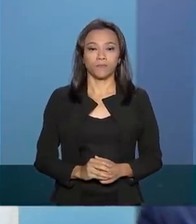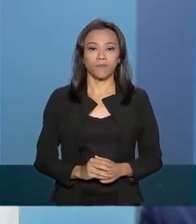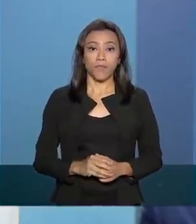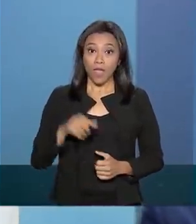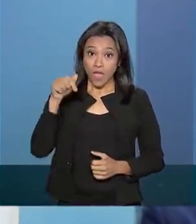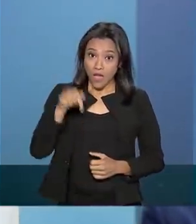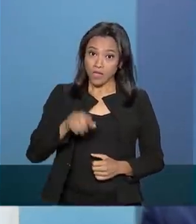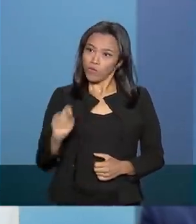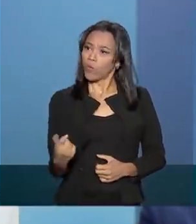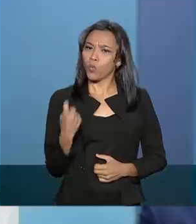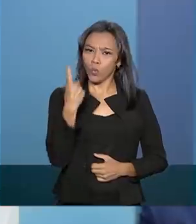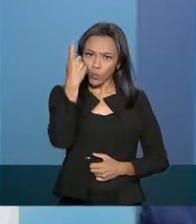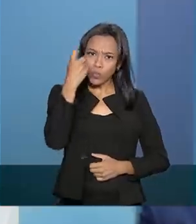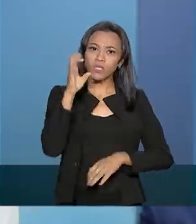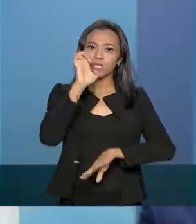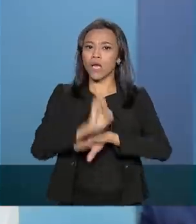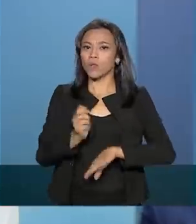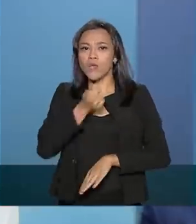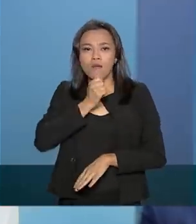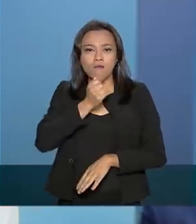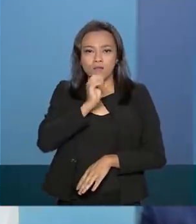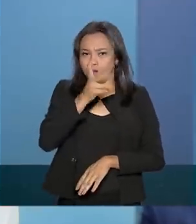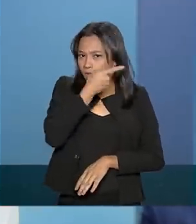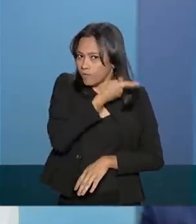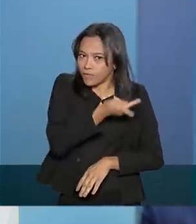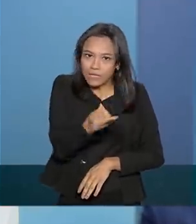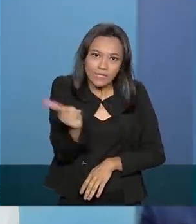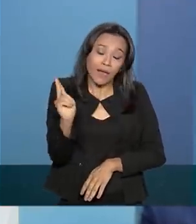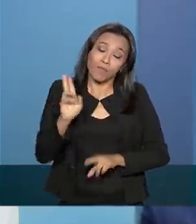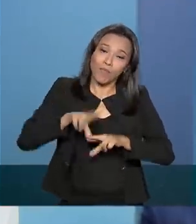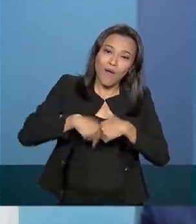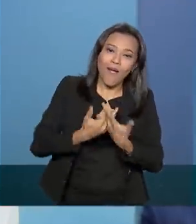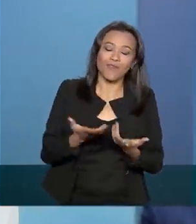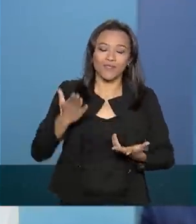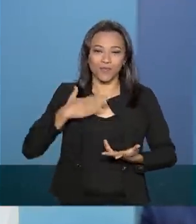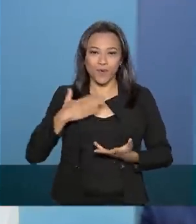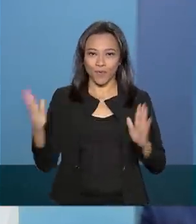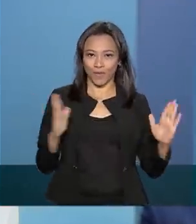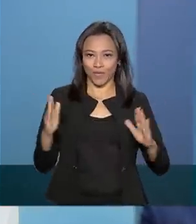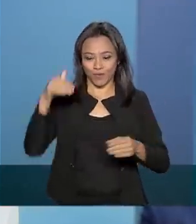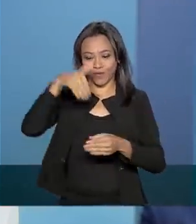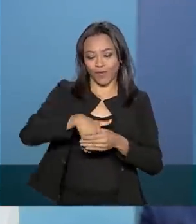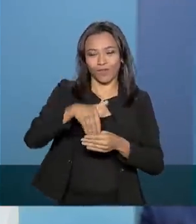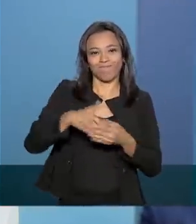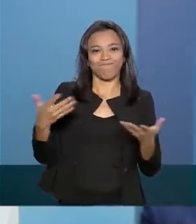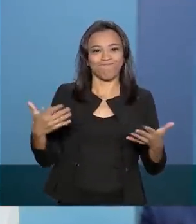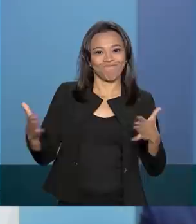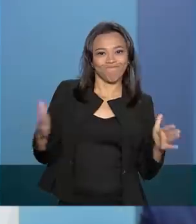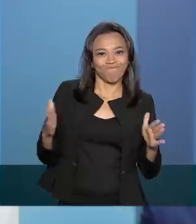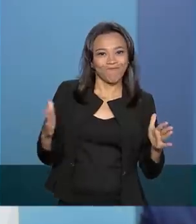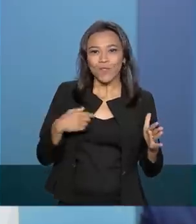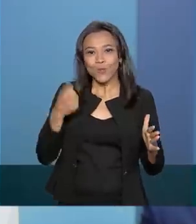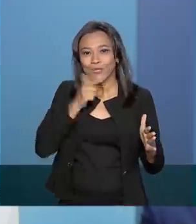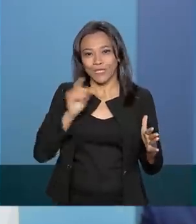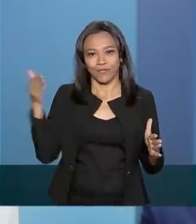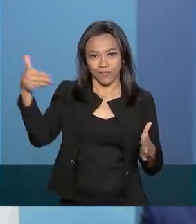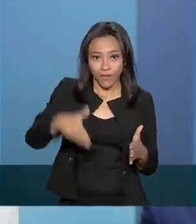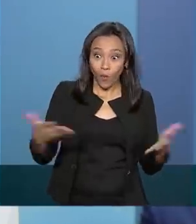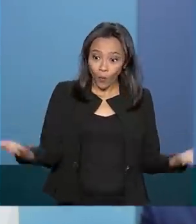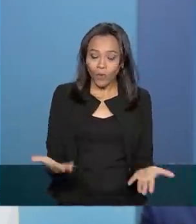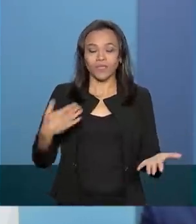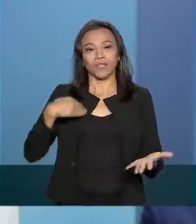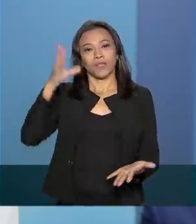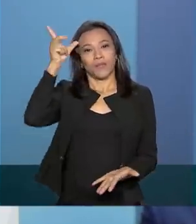Esse foi o único estado que eu não consegui visitar por ocasião da minha campanha. Estou, nesse momento, realizando esse